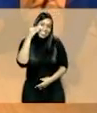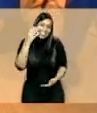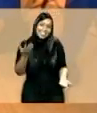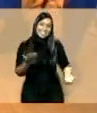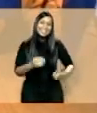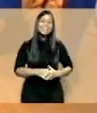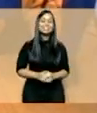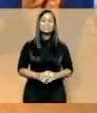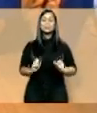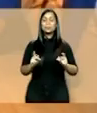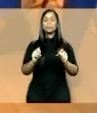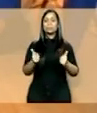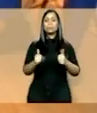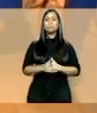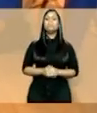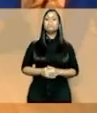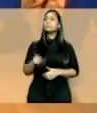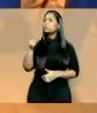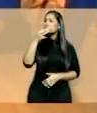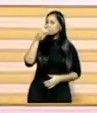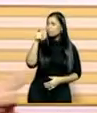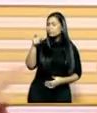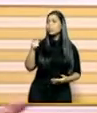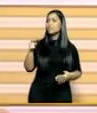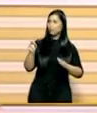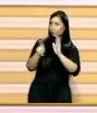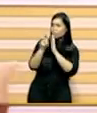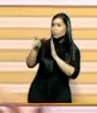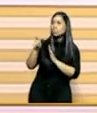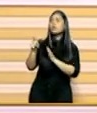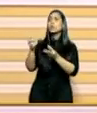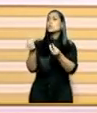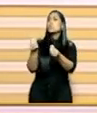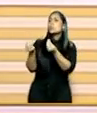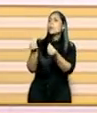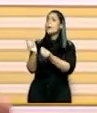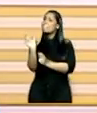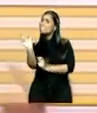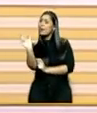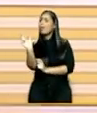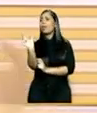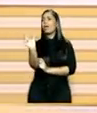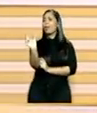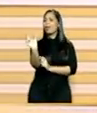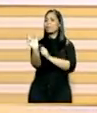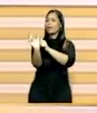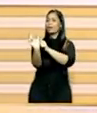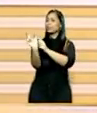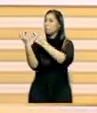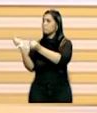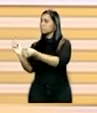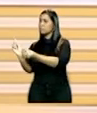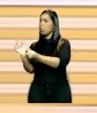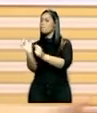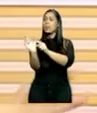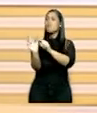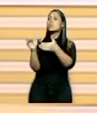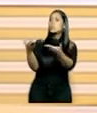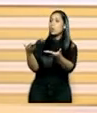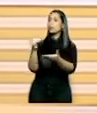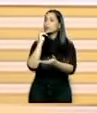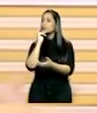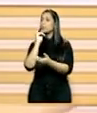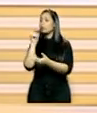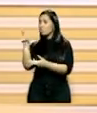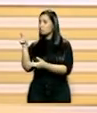isso, não? É isso mesmo. Ricardo, eu queria saber de você, para você, qual é a palavra que é o contrário da intolerância? Porque às vezes a gente fala